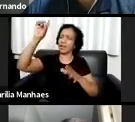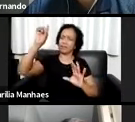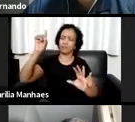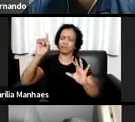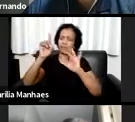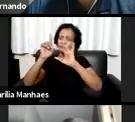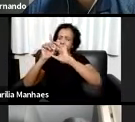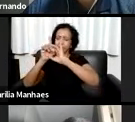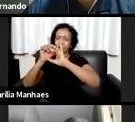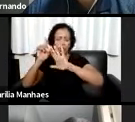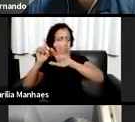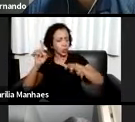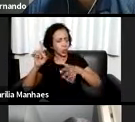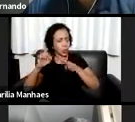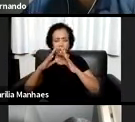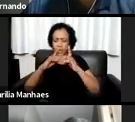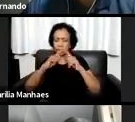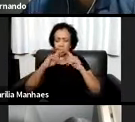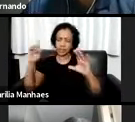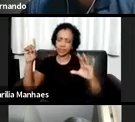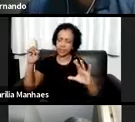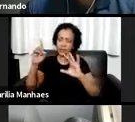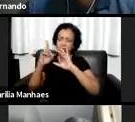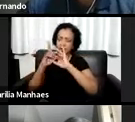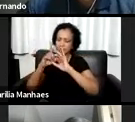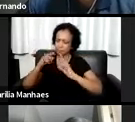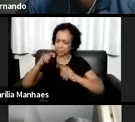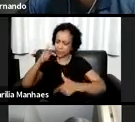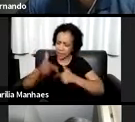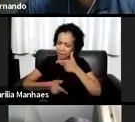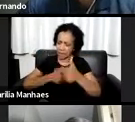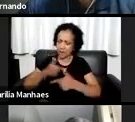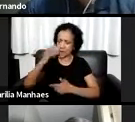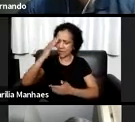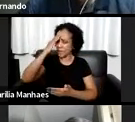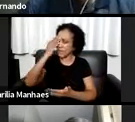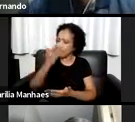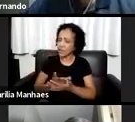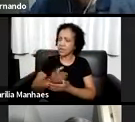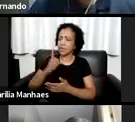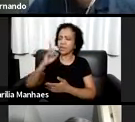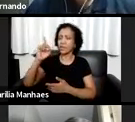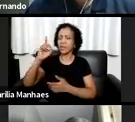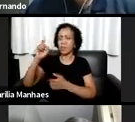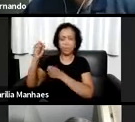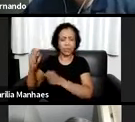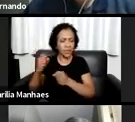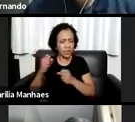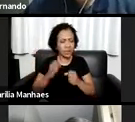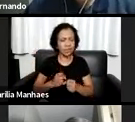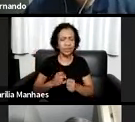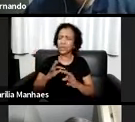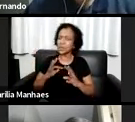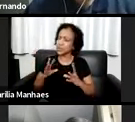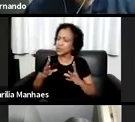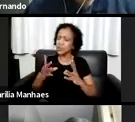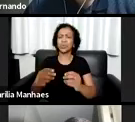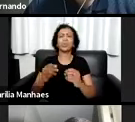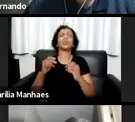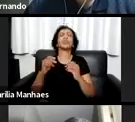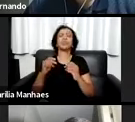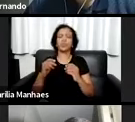que juntos possamos trabalhar, ó Pai, em prol do avanço do teu reino, e que tudo aquilo que tenta